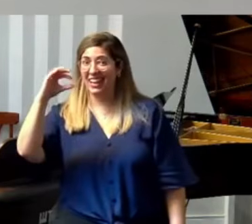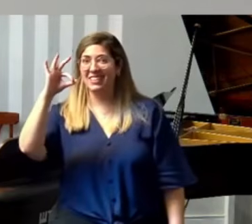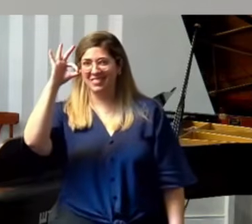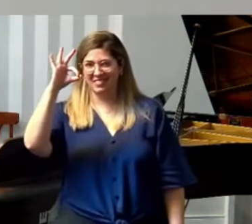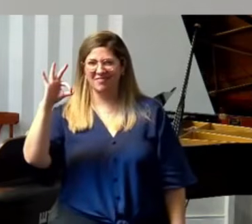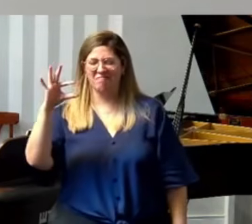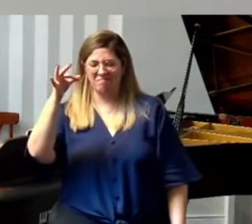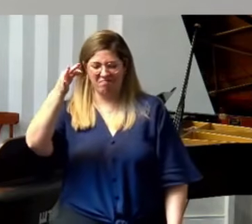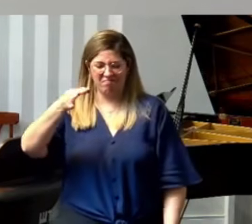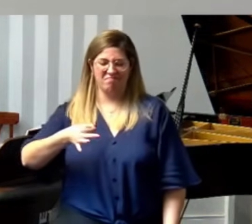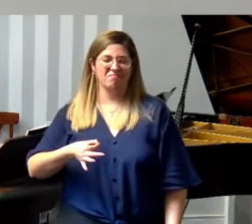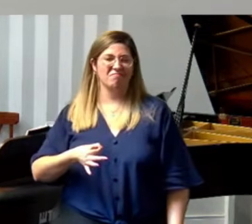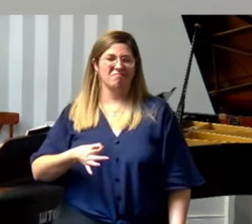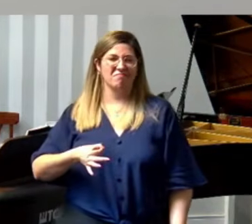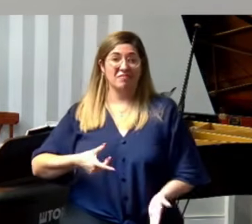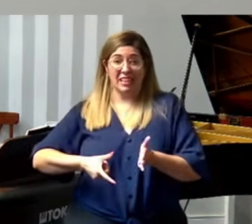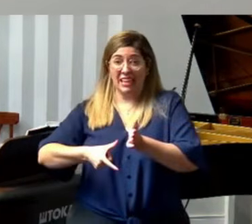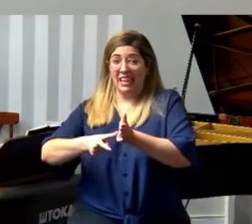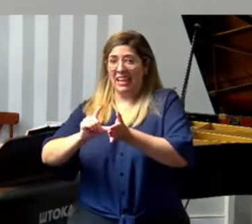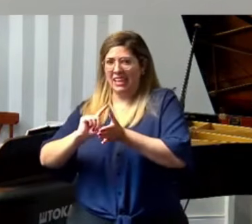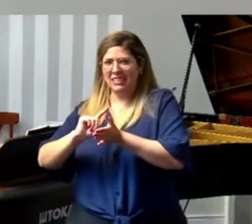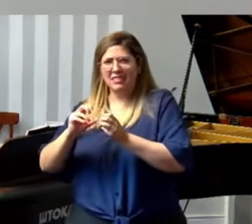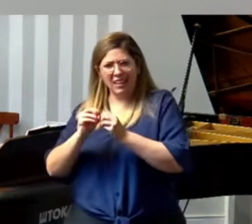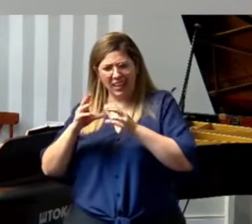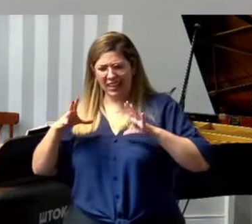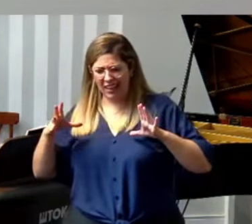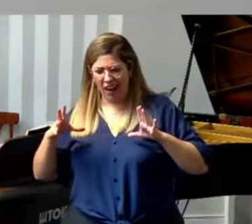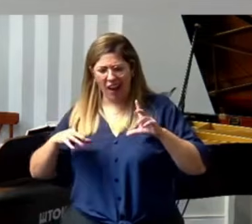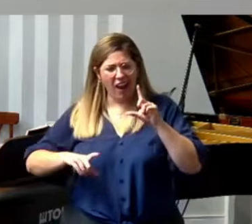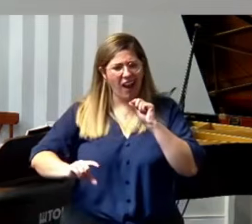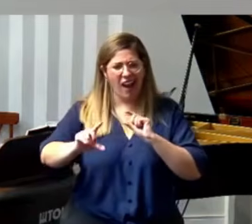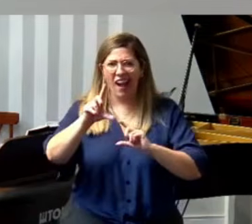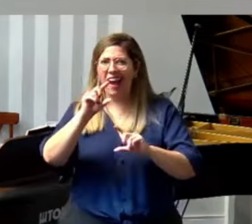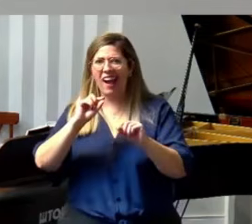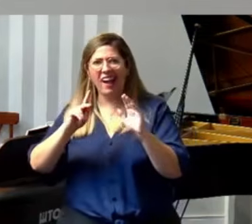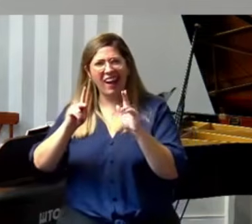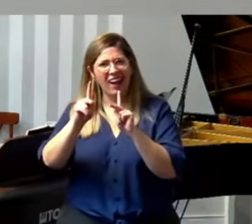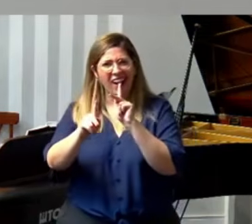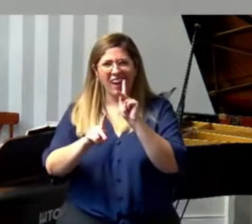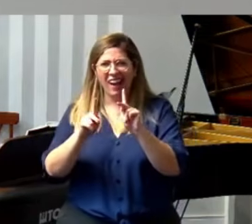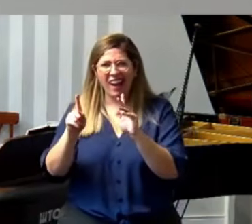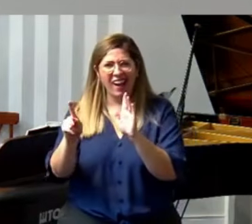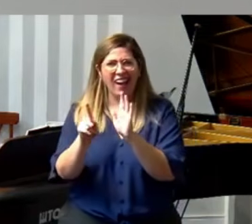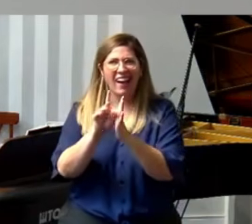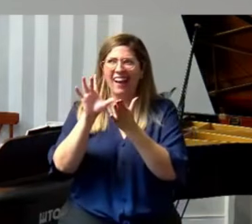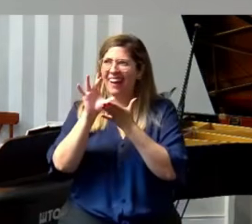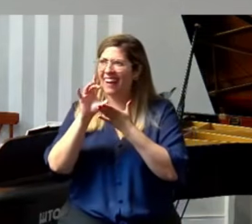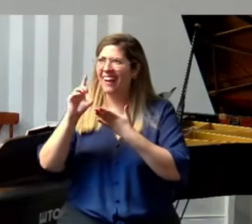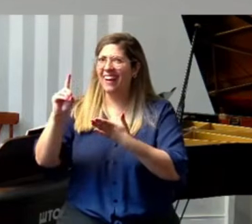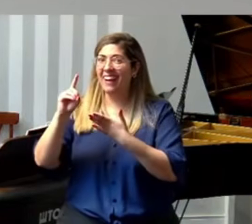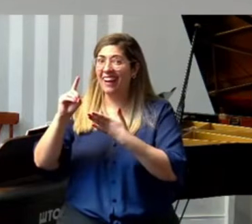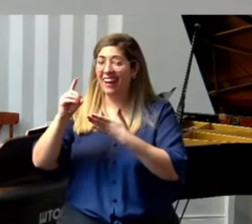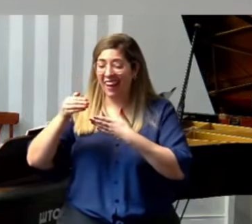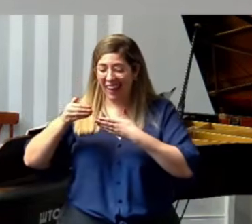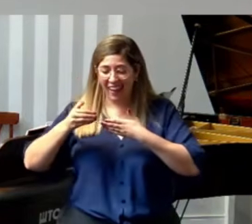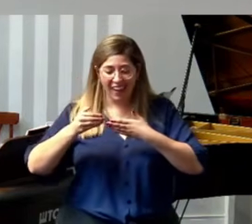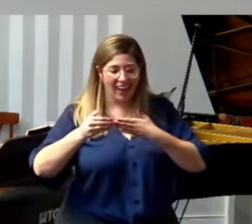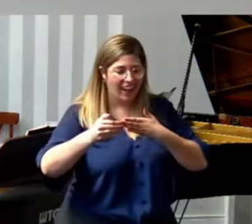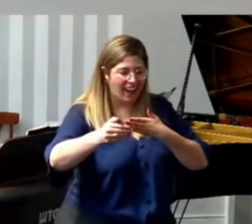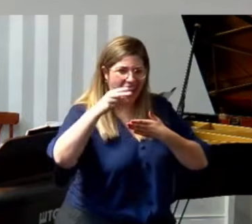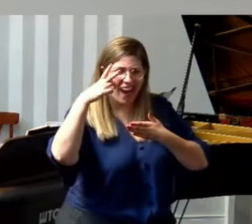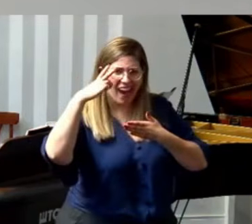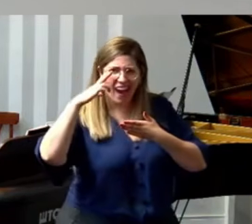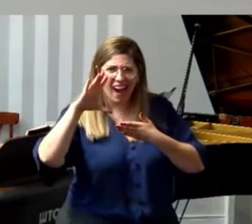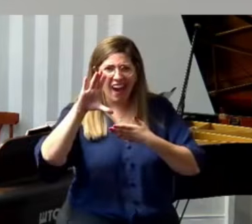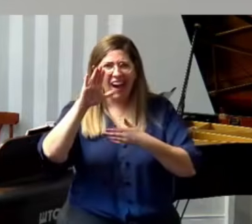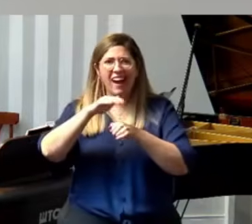que, antes da fundação do mundo, escolheu os seus. Que ao longo da história